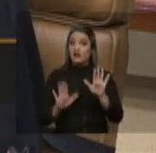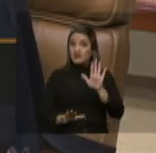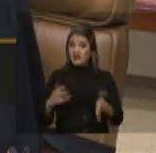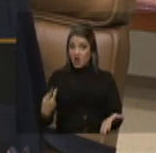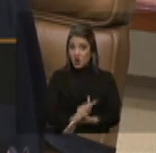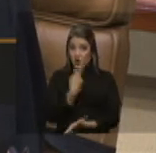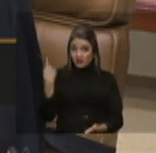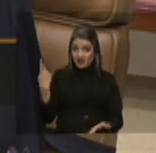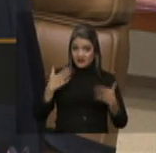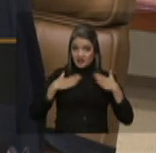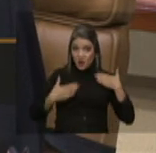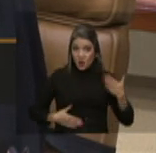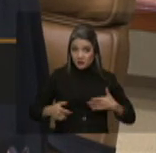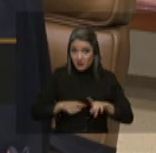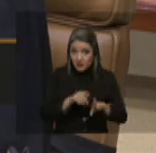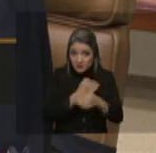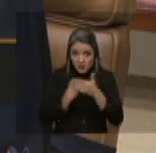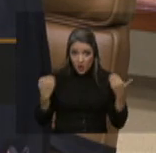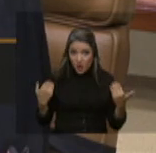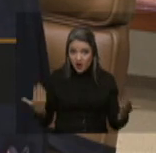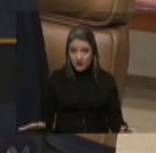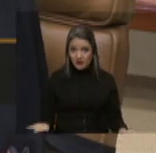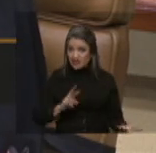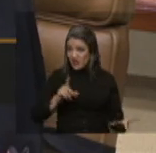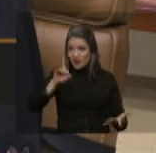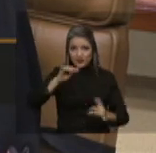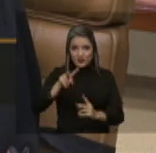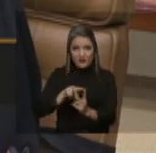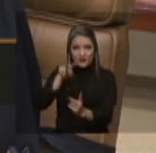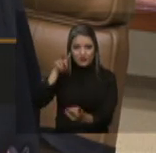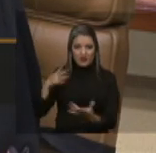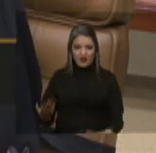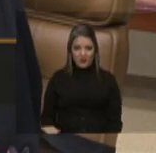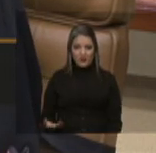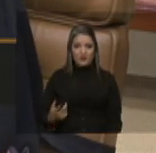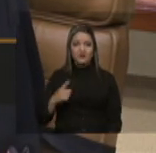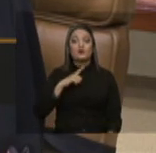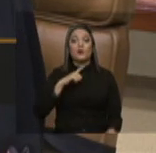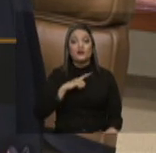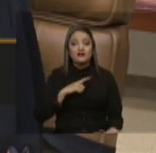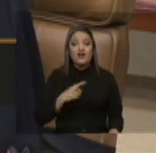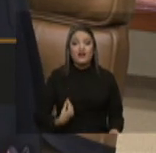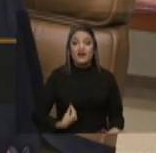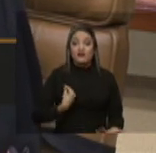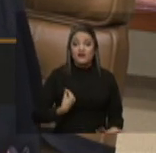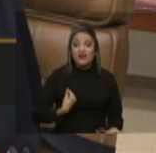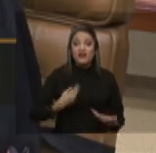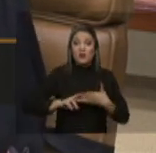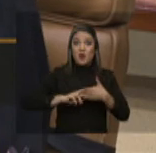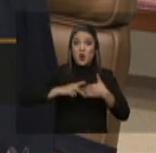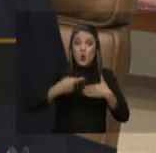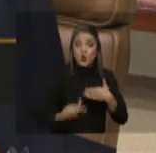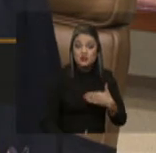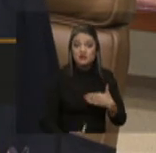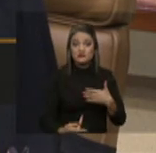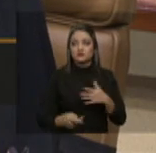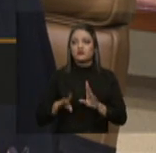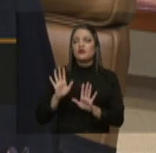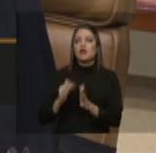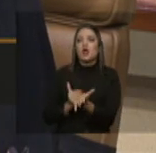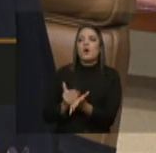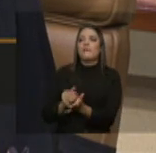corresponde ao lixamento que era moral você tem o apagamento de vidas com consequências concretas na vida e ninguém